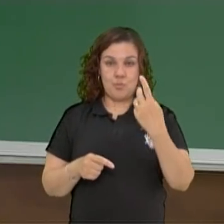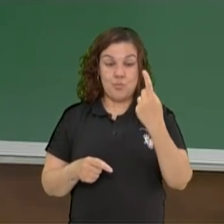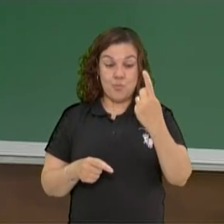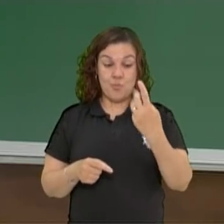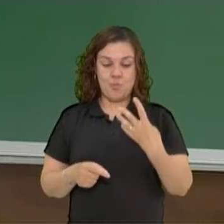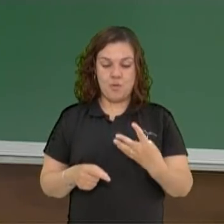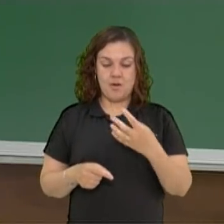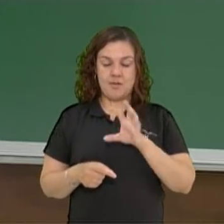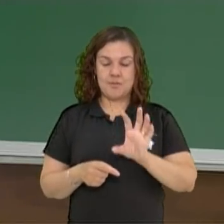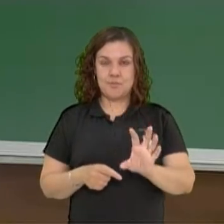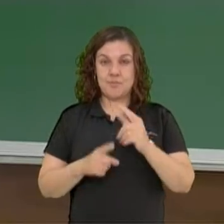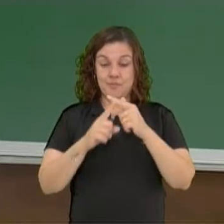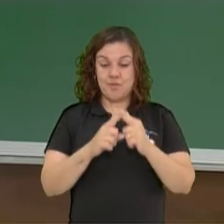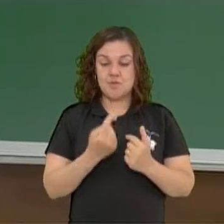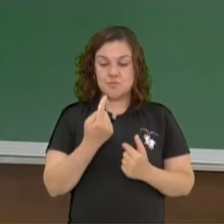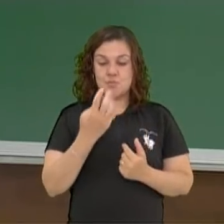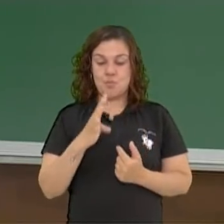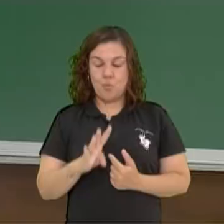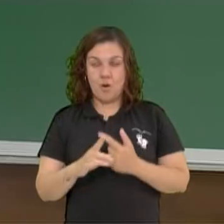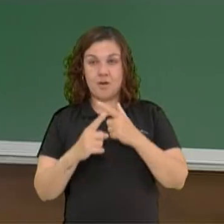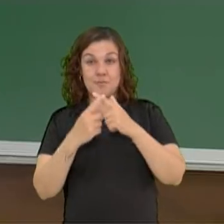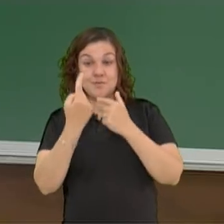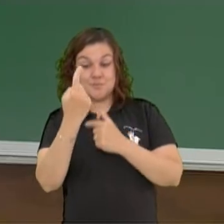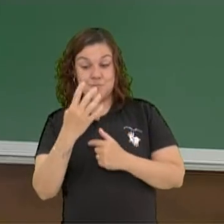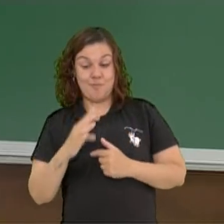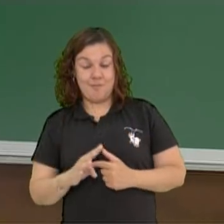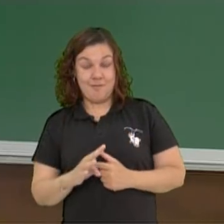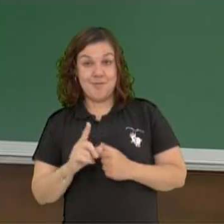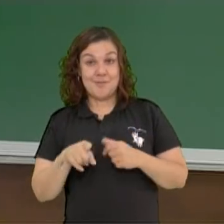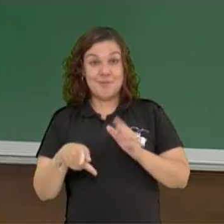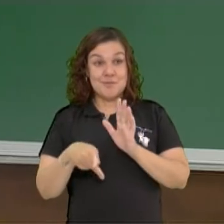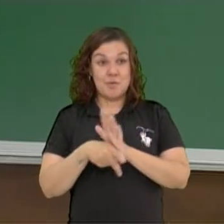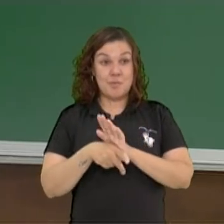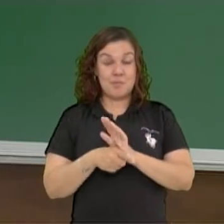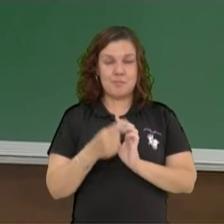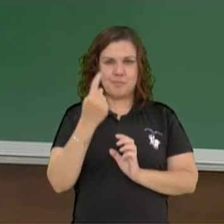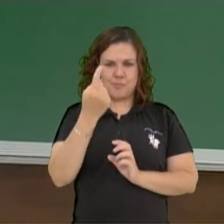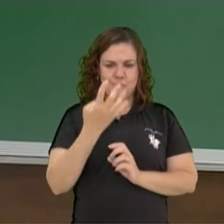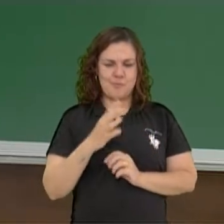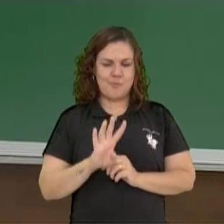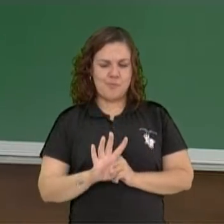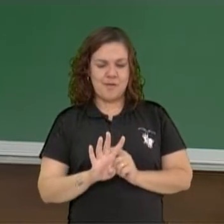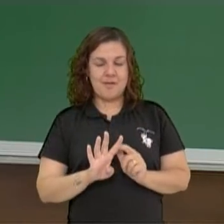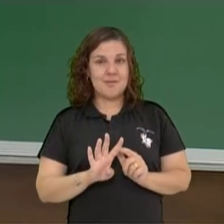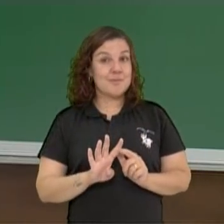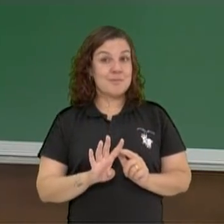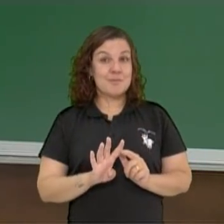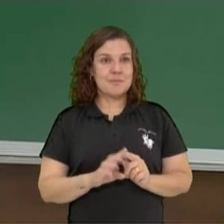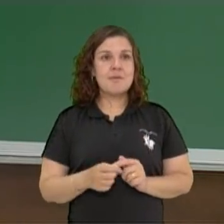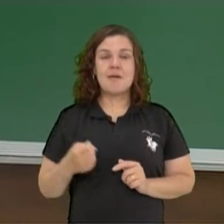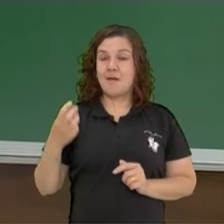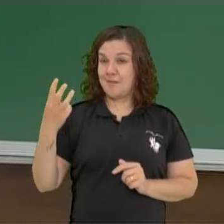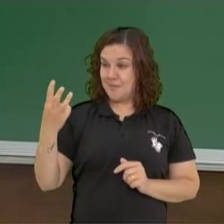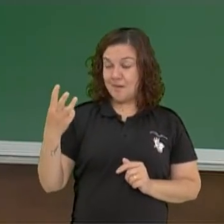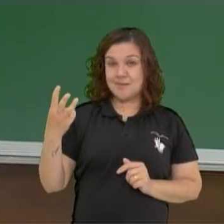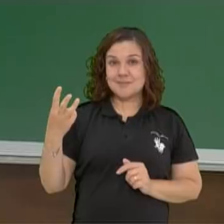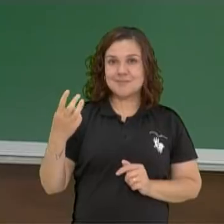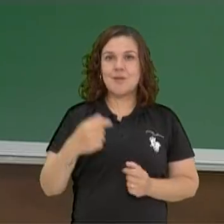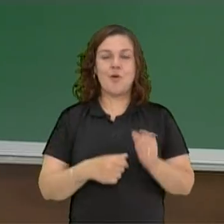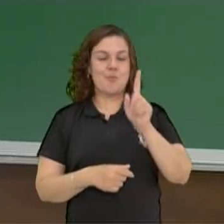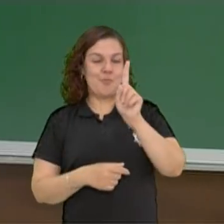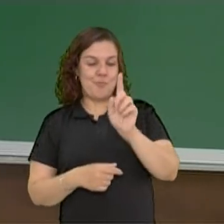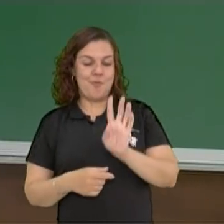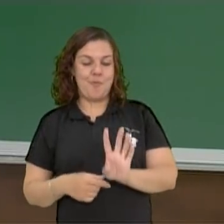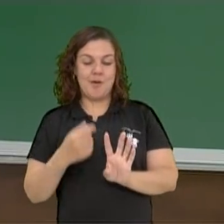estou multiplicando. 1/4 vezes 1/4 vezes 1/4, eu tenho lá 1/4 elevado a 3, tá bom?